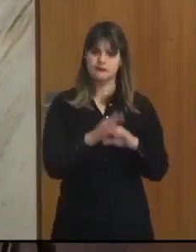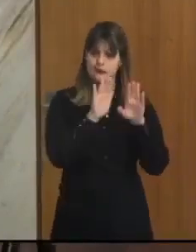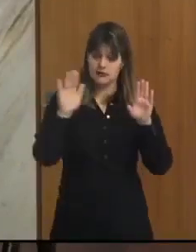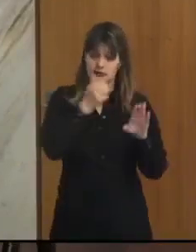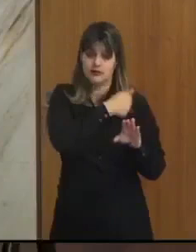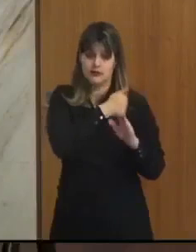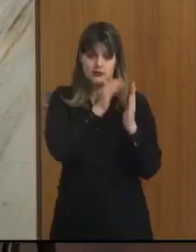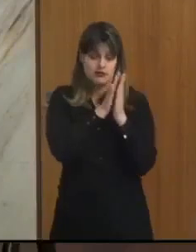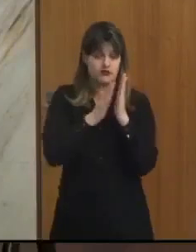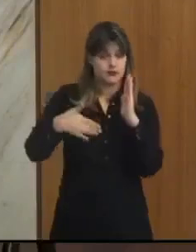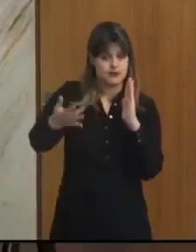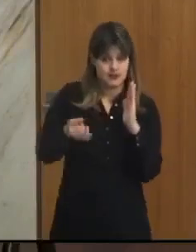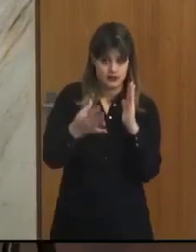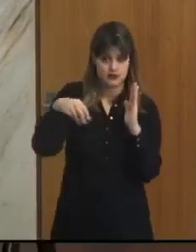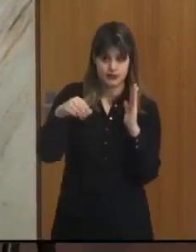da Misericórdia de Soure, em